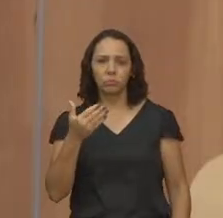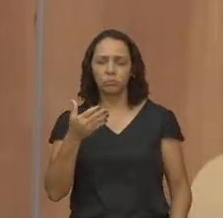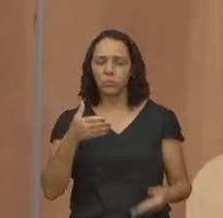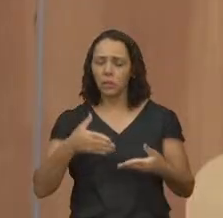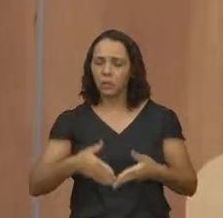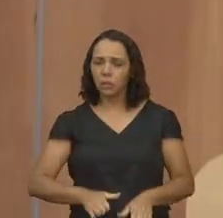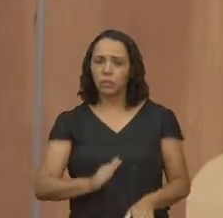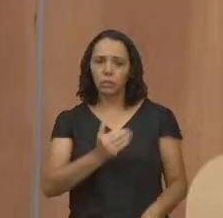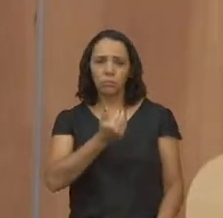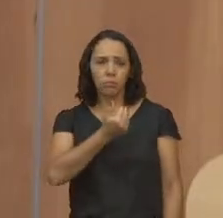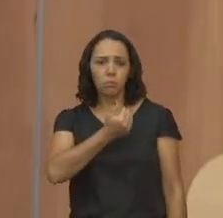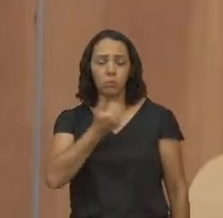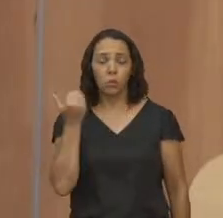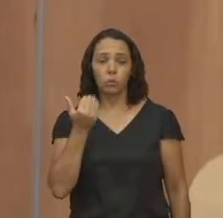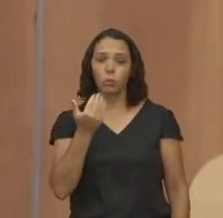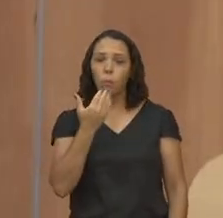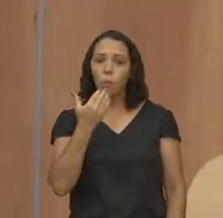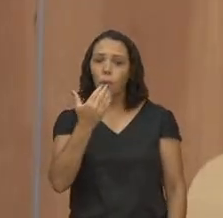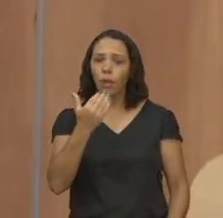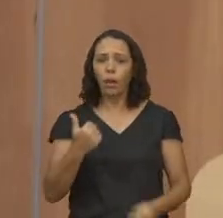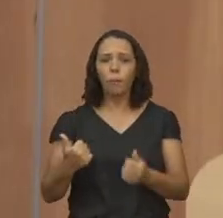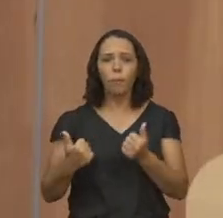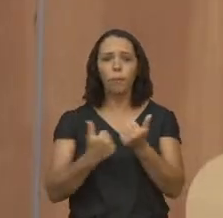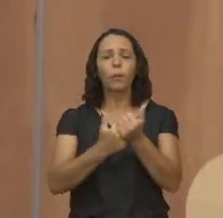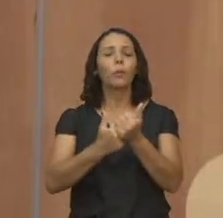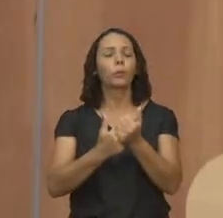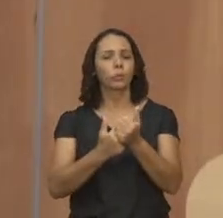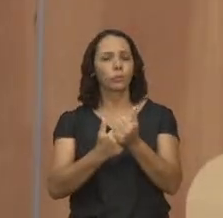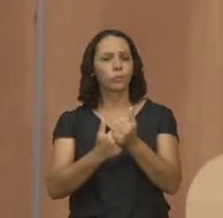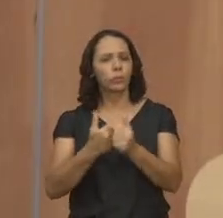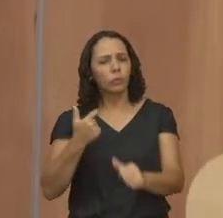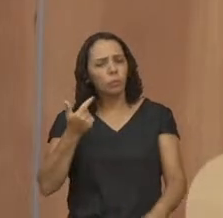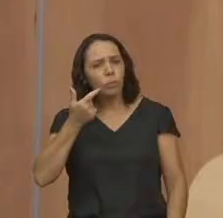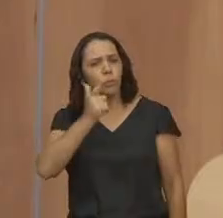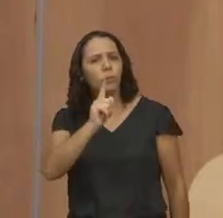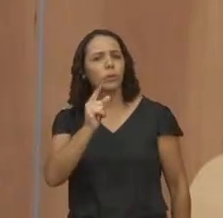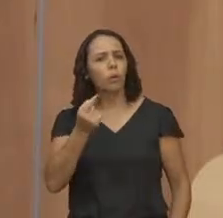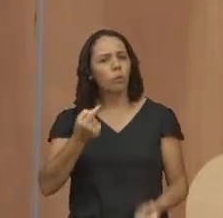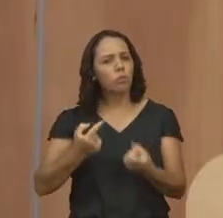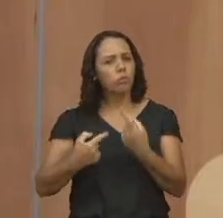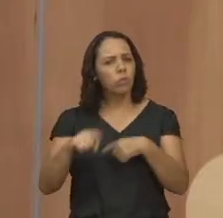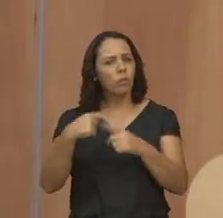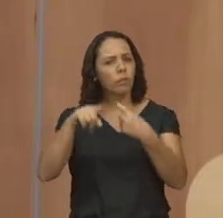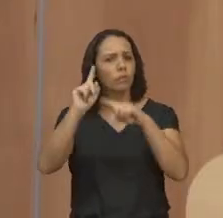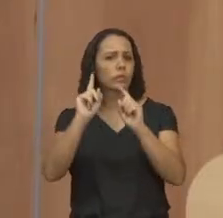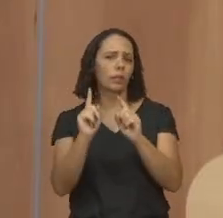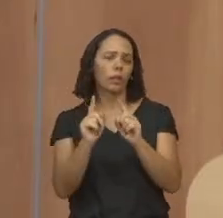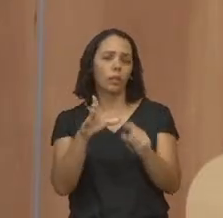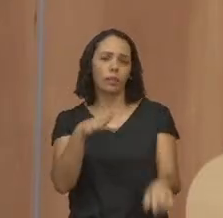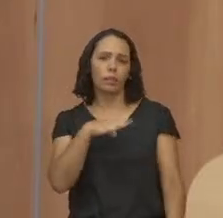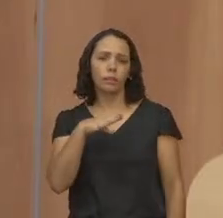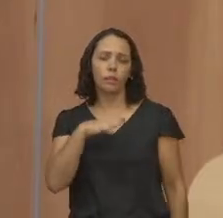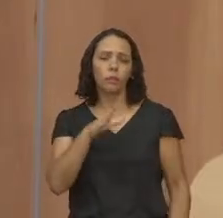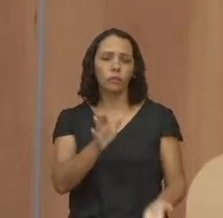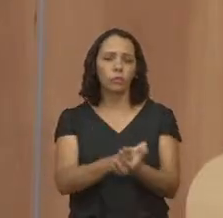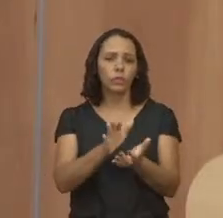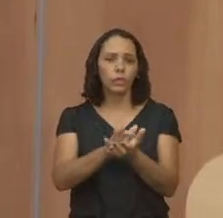conto com o apoio de vocês para que a gente possa avançar nesse sentido e assim Jacareí também ser uma das pioneiras